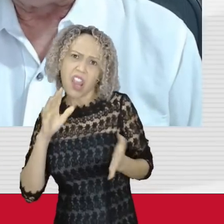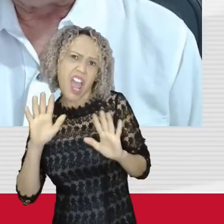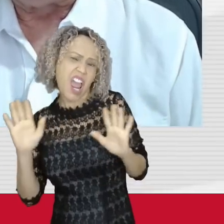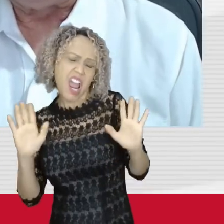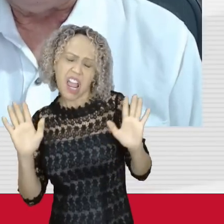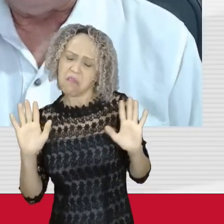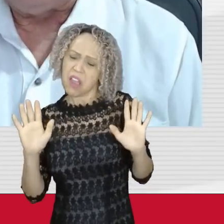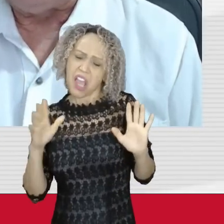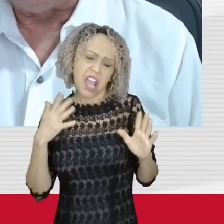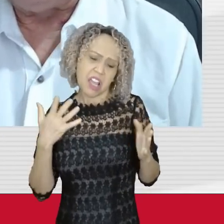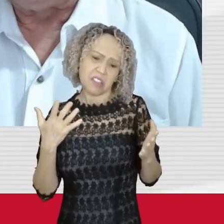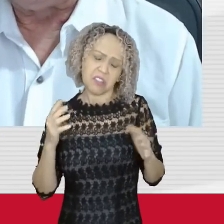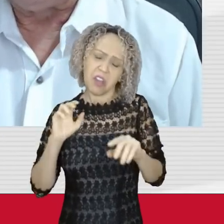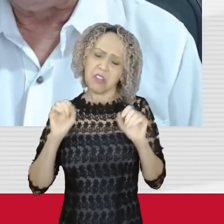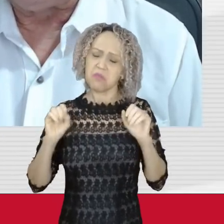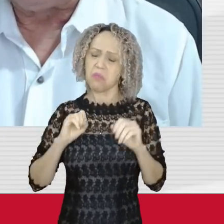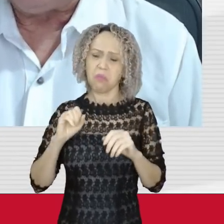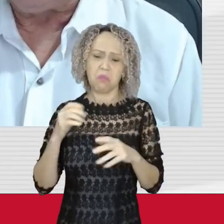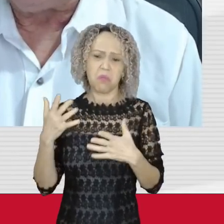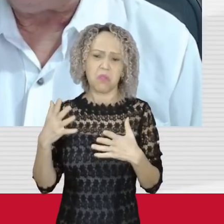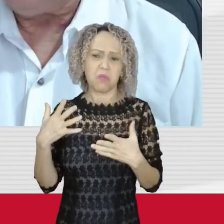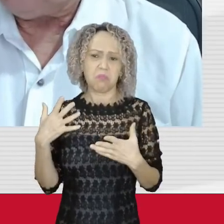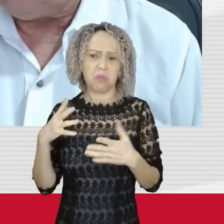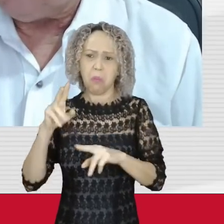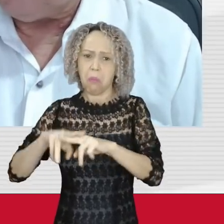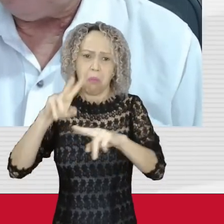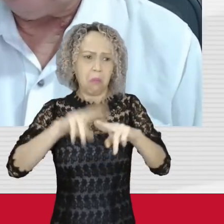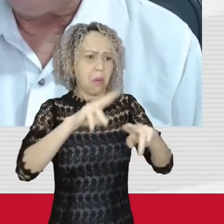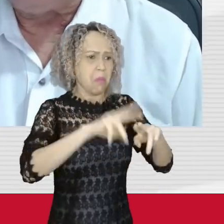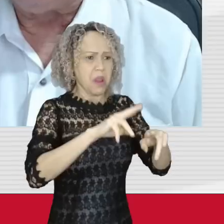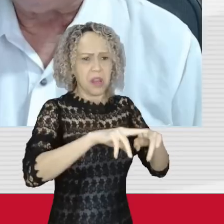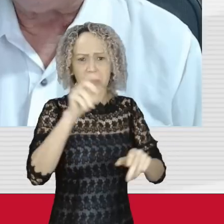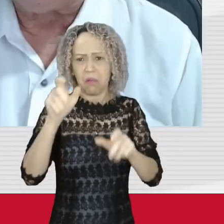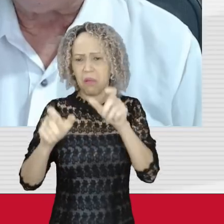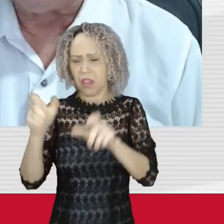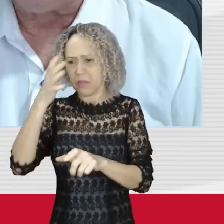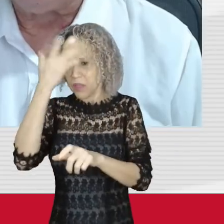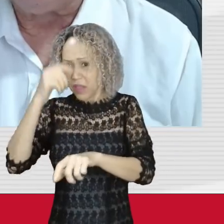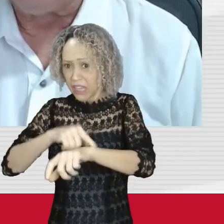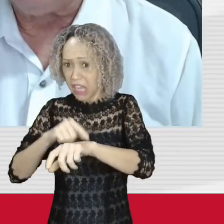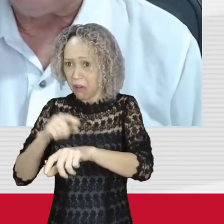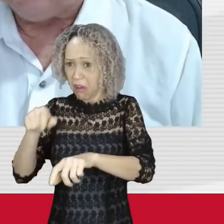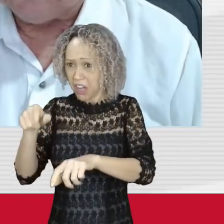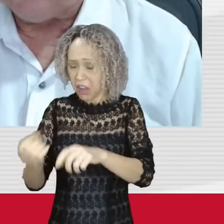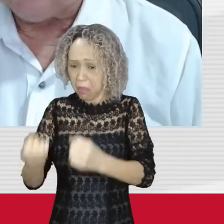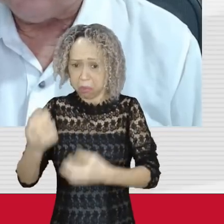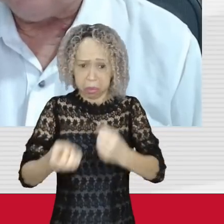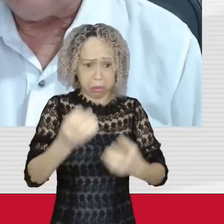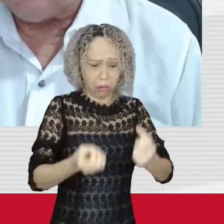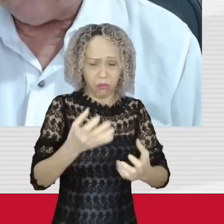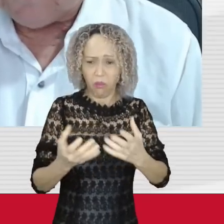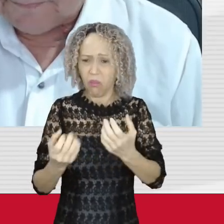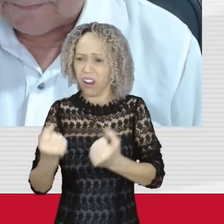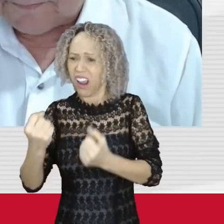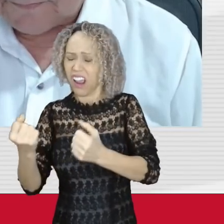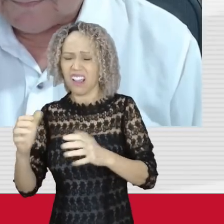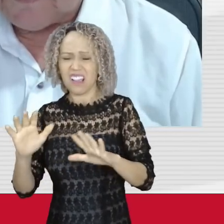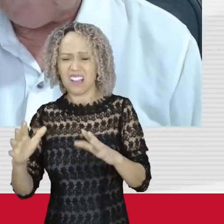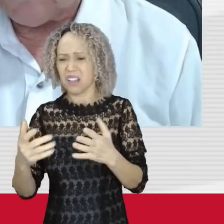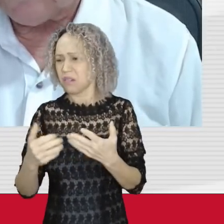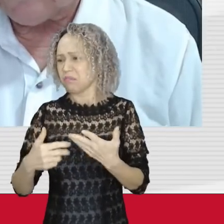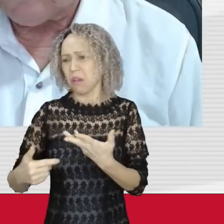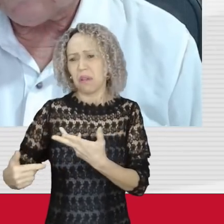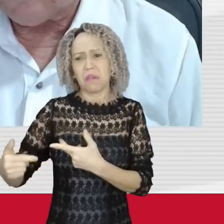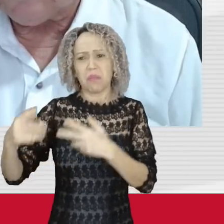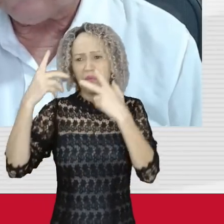da polícia, das investigações e que os culpados serão sim punidos, serão responsabilizados. Mas que bom que